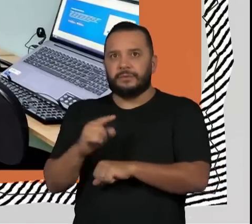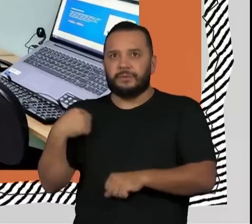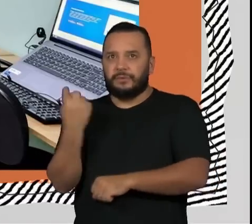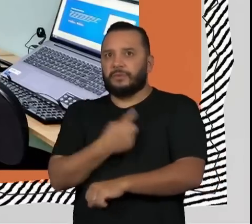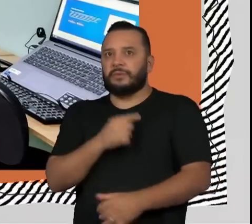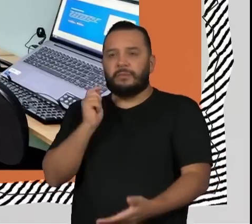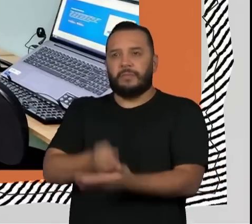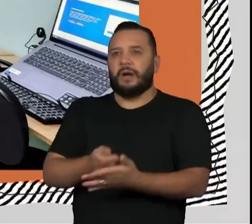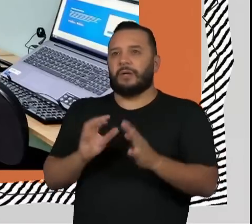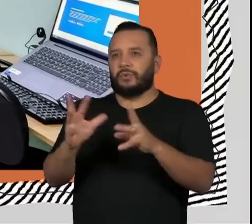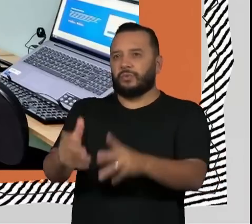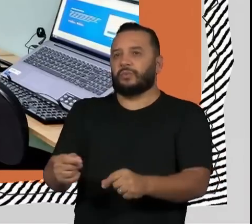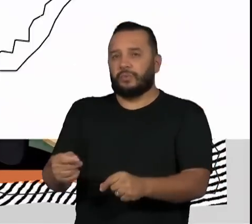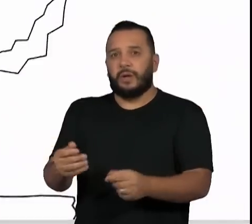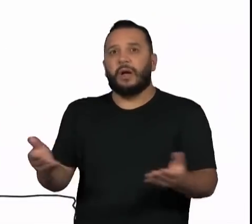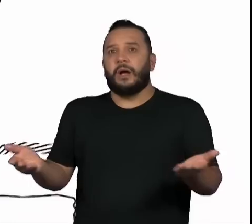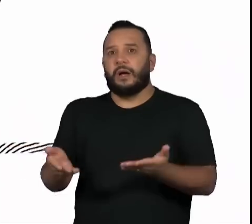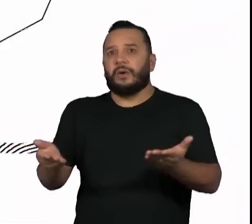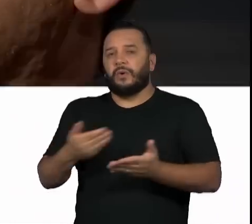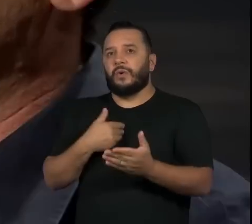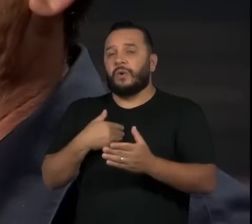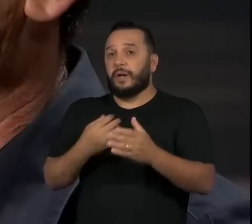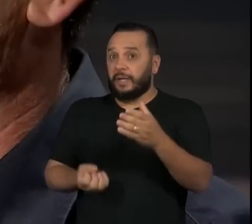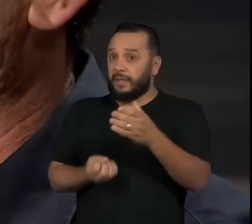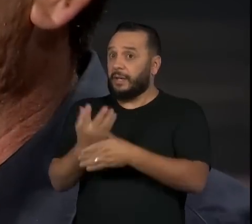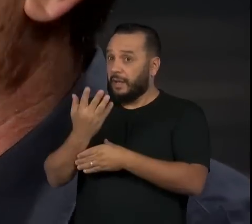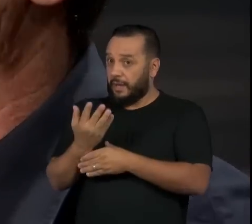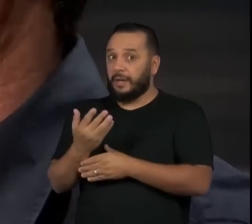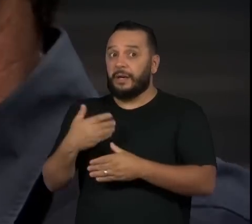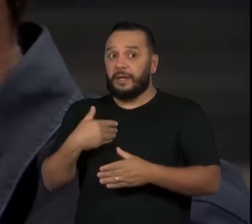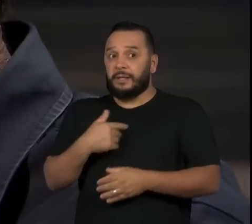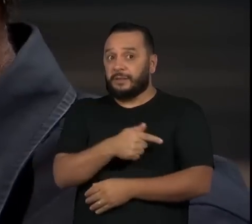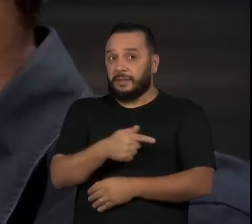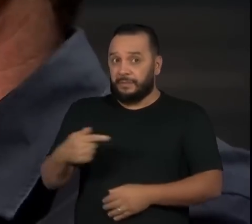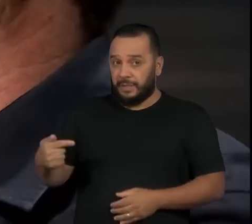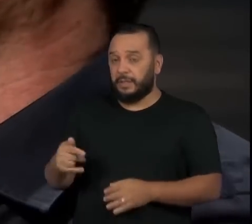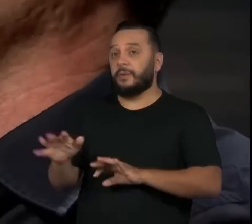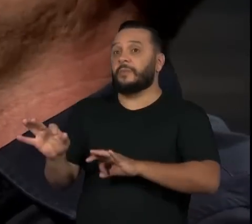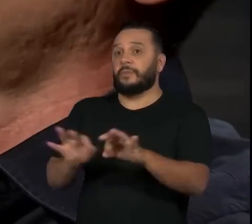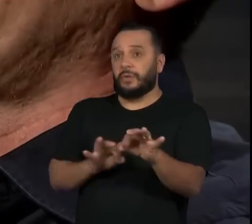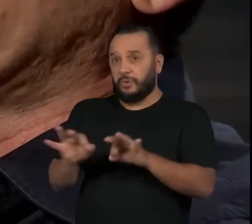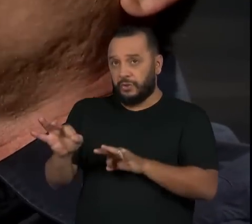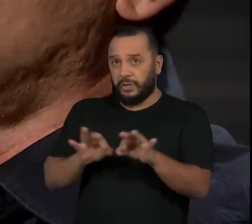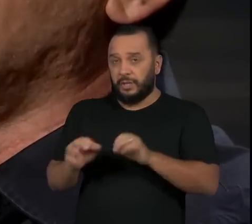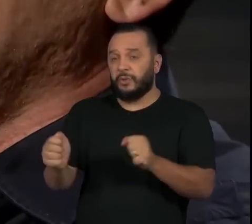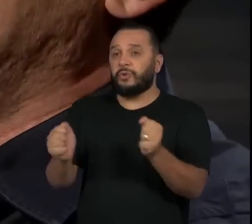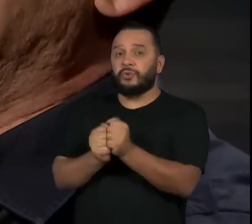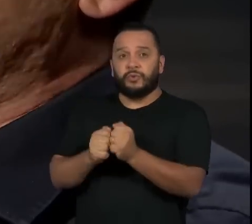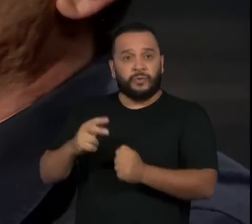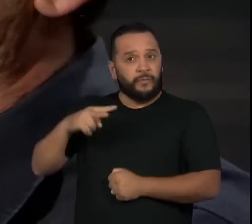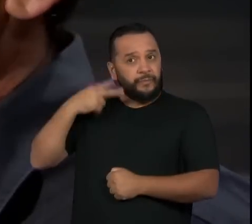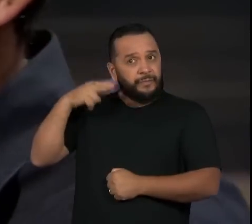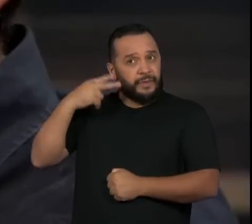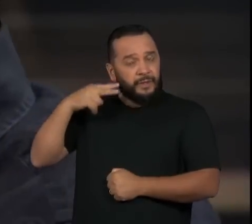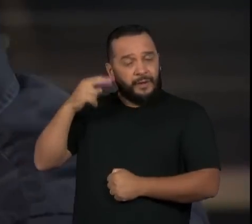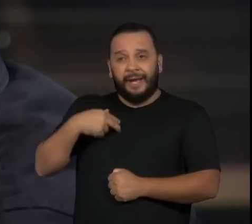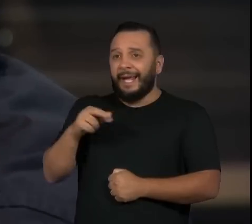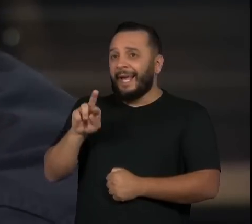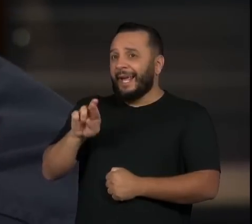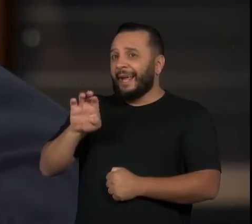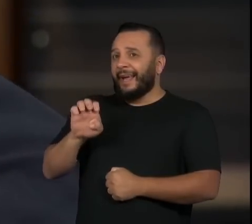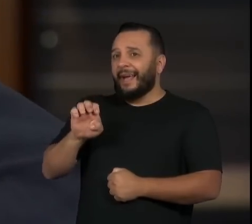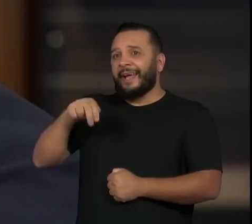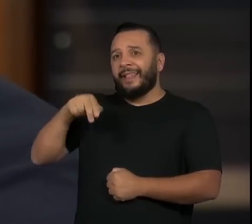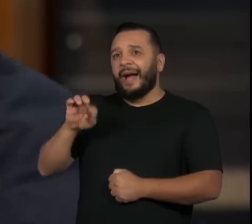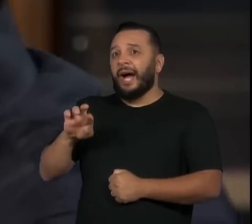tudo. Vamos construir agora, vou até lançar essa semana, um projeto junto com o vereador Renato Freitas, que é aquele